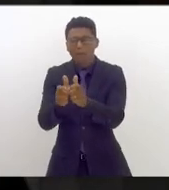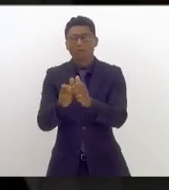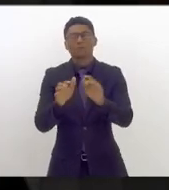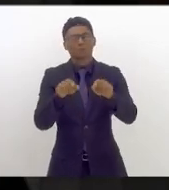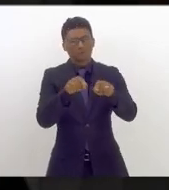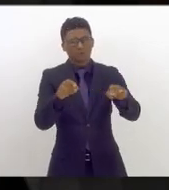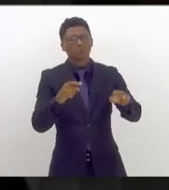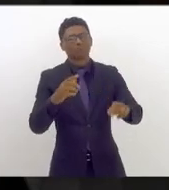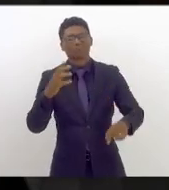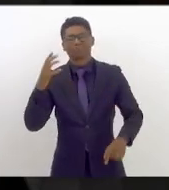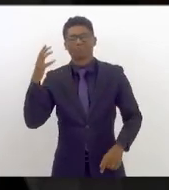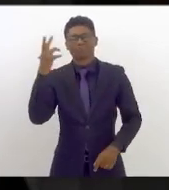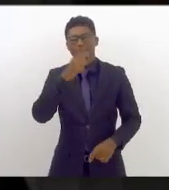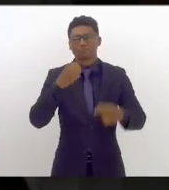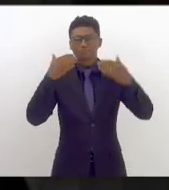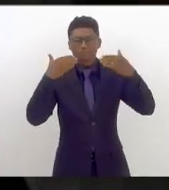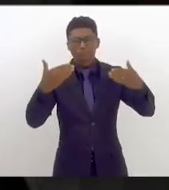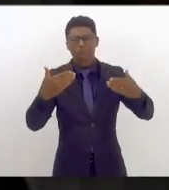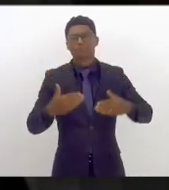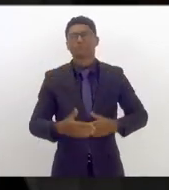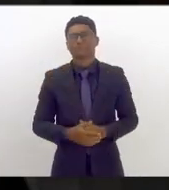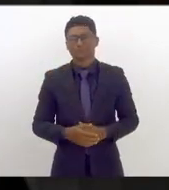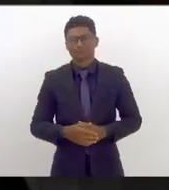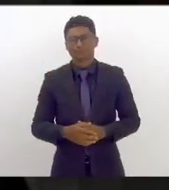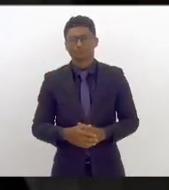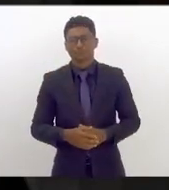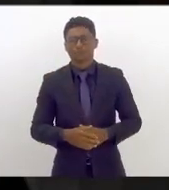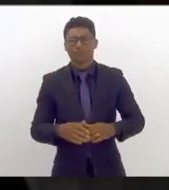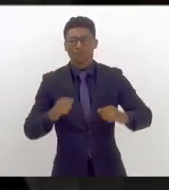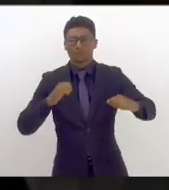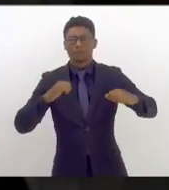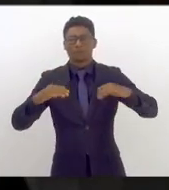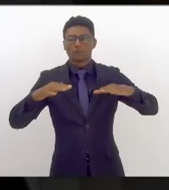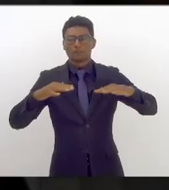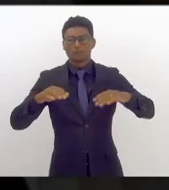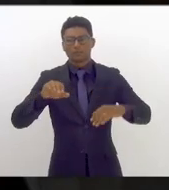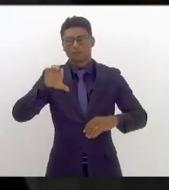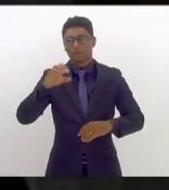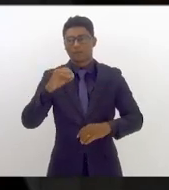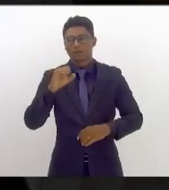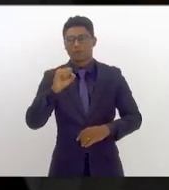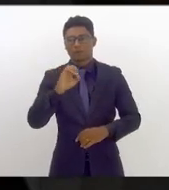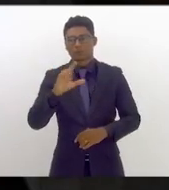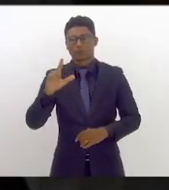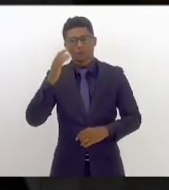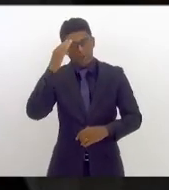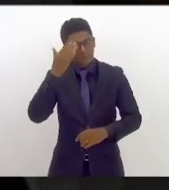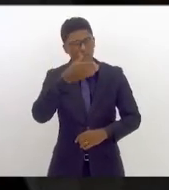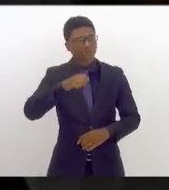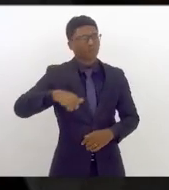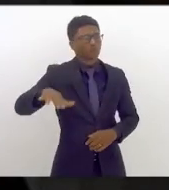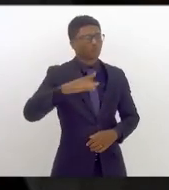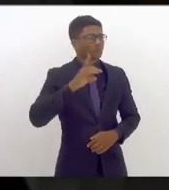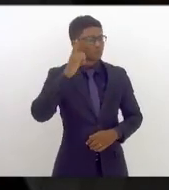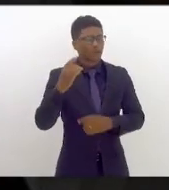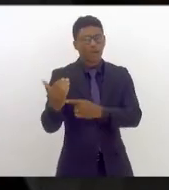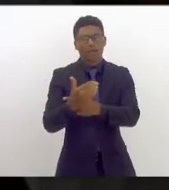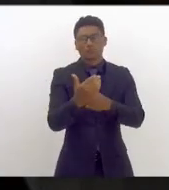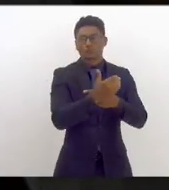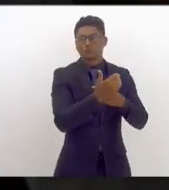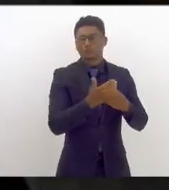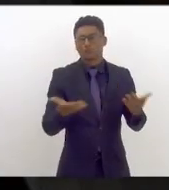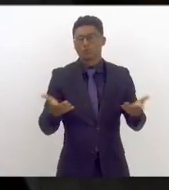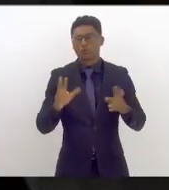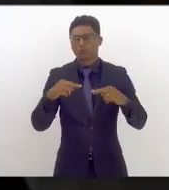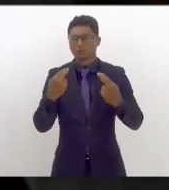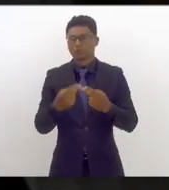momento para a Assembleia Legislativa e para o movimento de Ecosol no Rio de Janeiro. Agradeço a todos os mandatos que contribuíram com a sua realização hoje. E